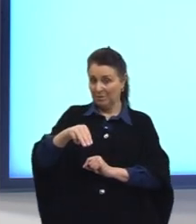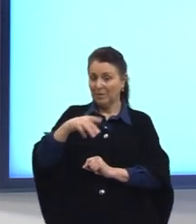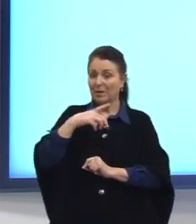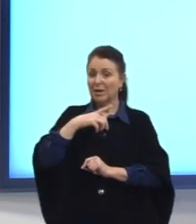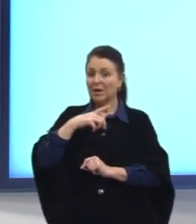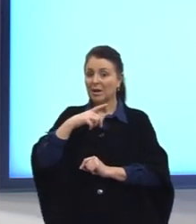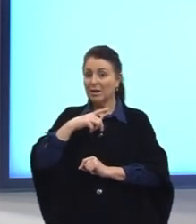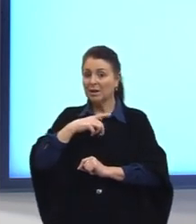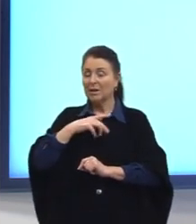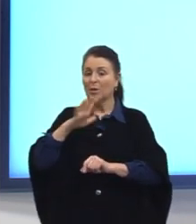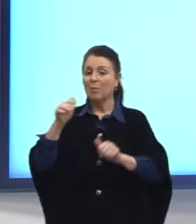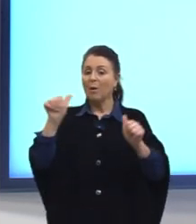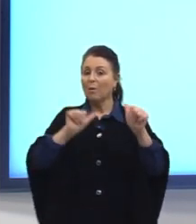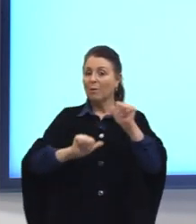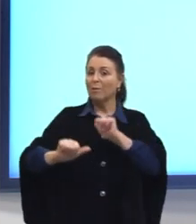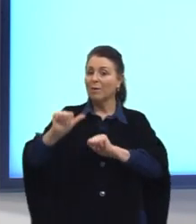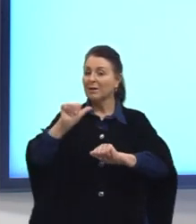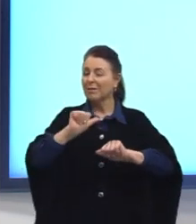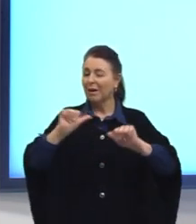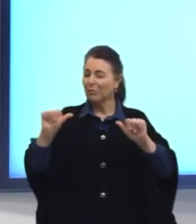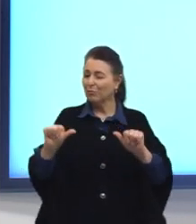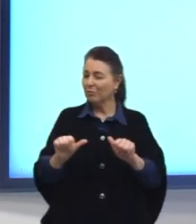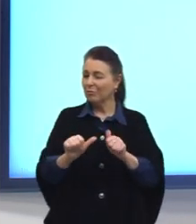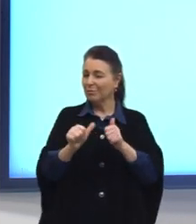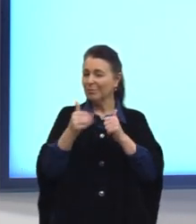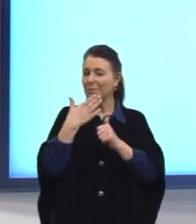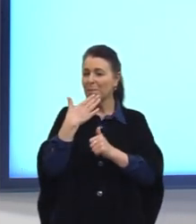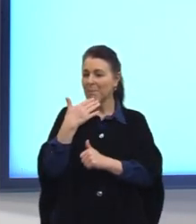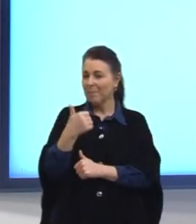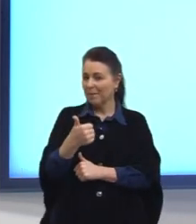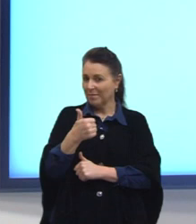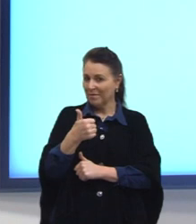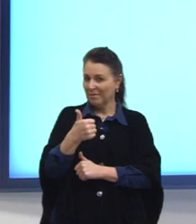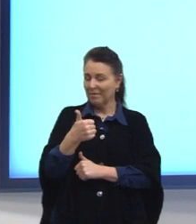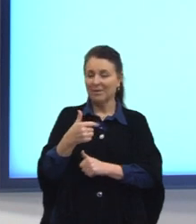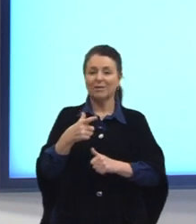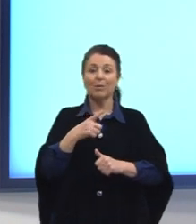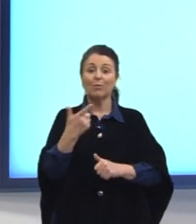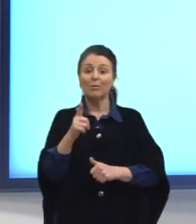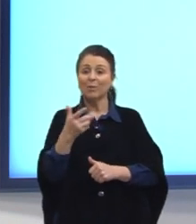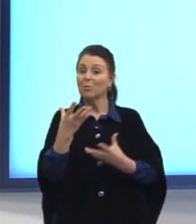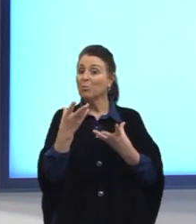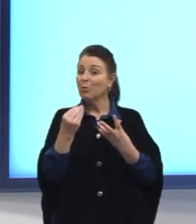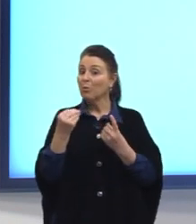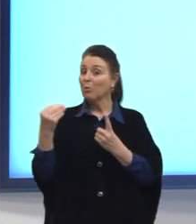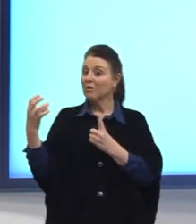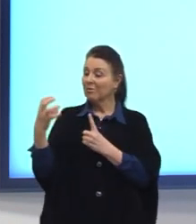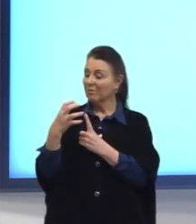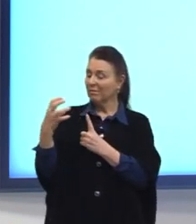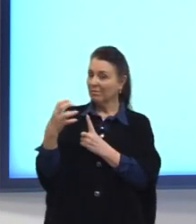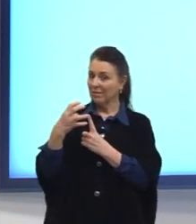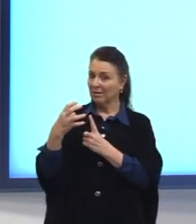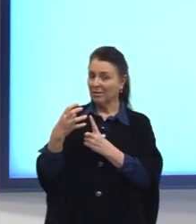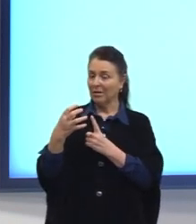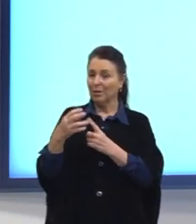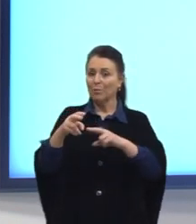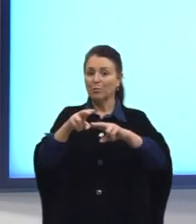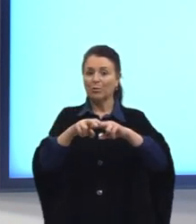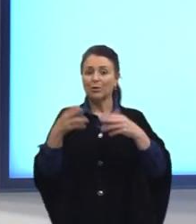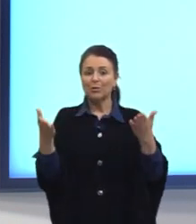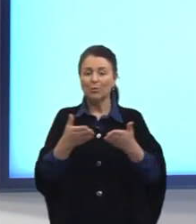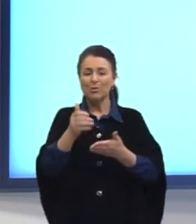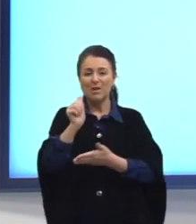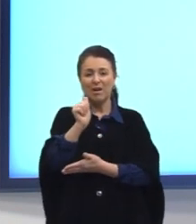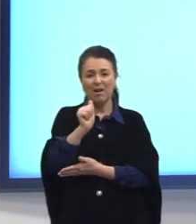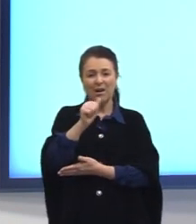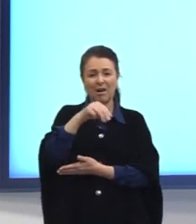tem uma maior qualidade então ela não vai sofrer essa interferência como acontece na M por isso que hoje em dia as rádios